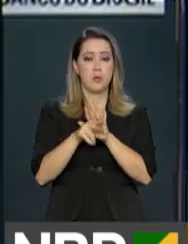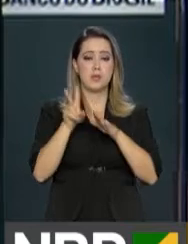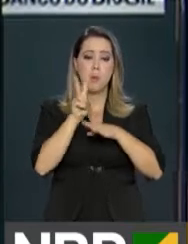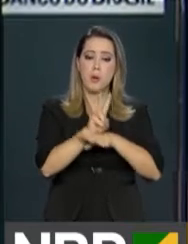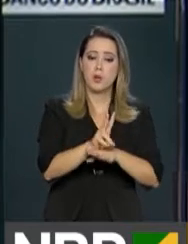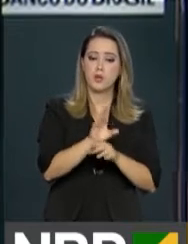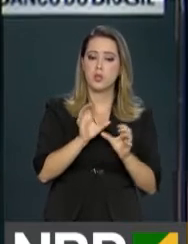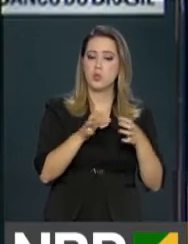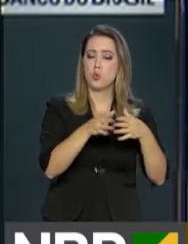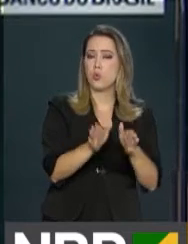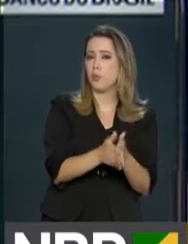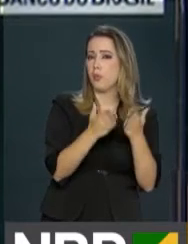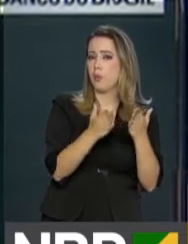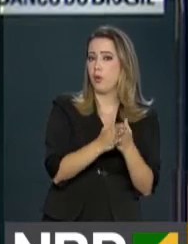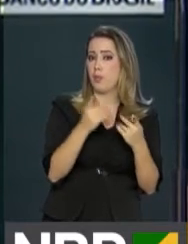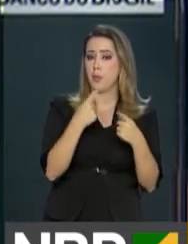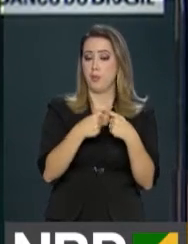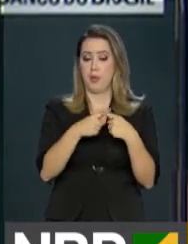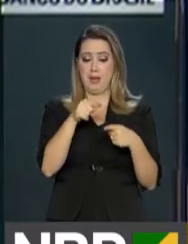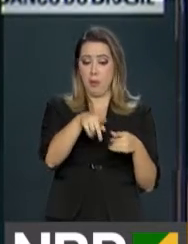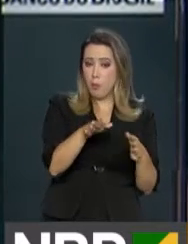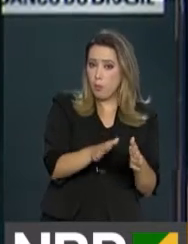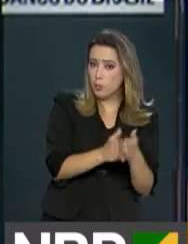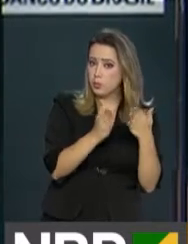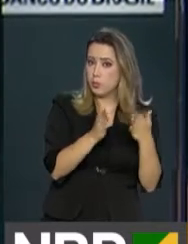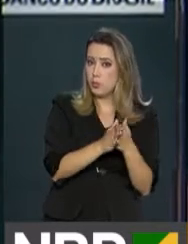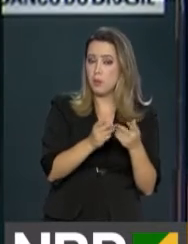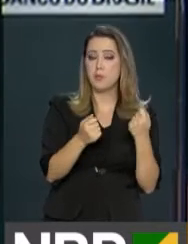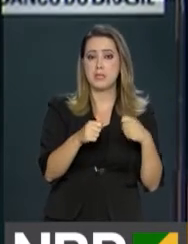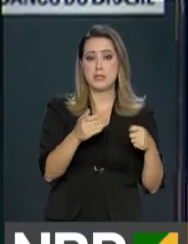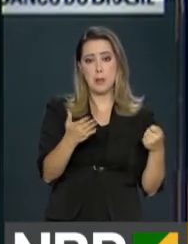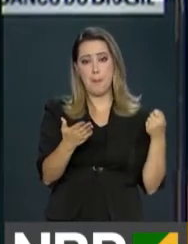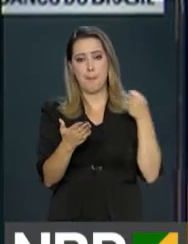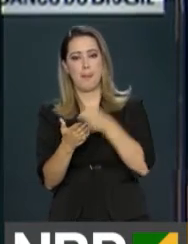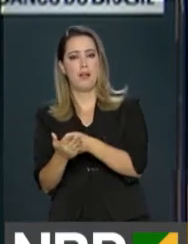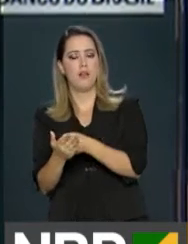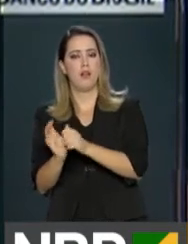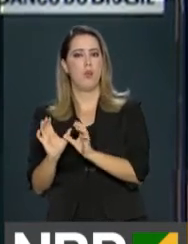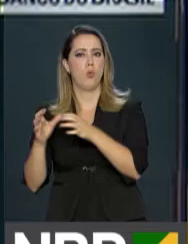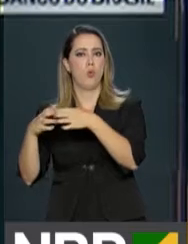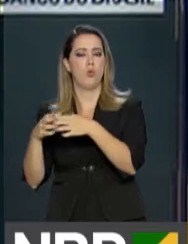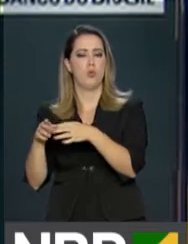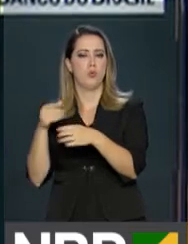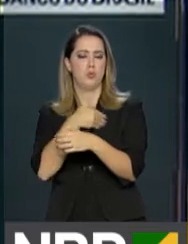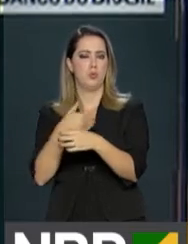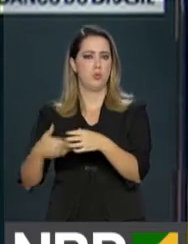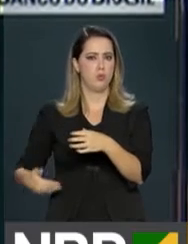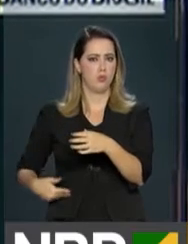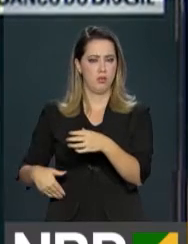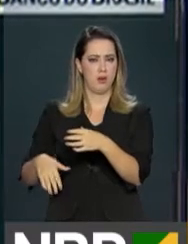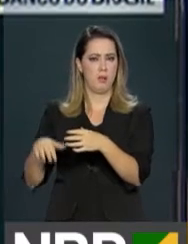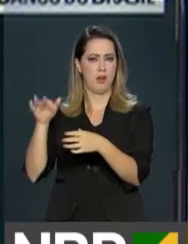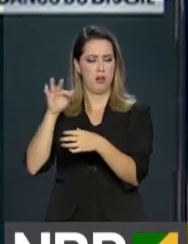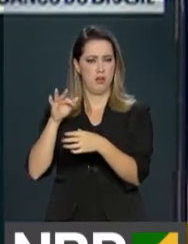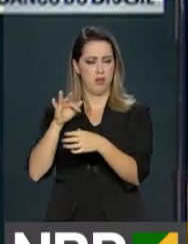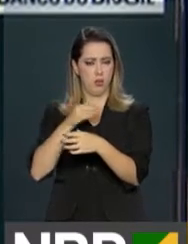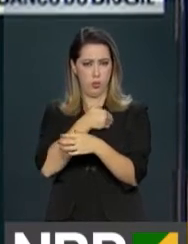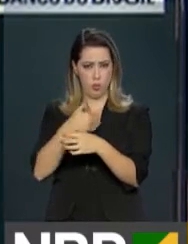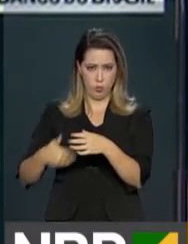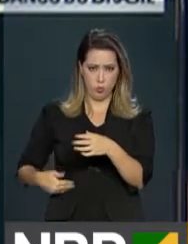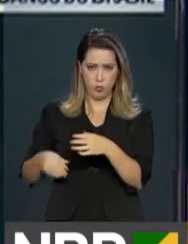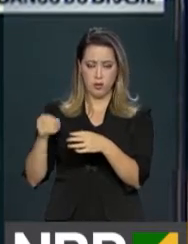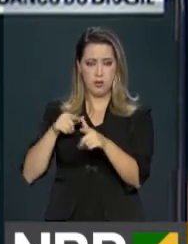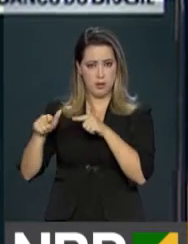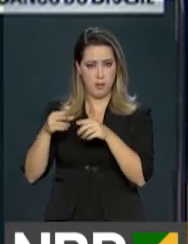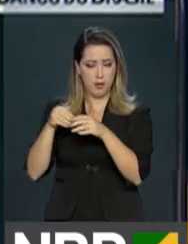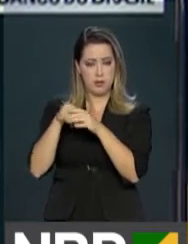pelos que ganham muito no serviço público. A ideia da igualdade, que tantas vezes foi aqui apregoada, é